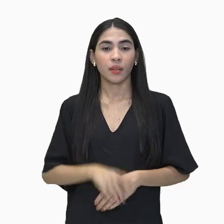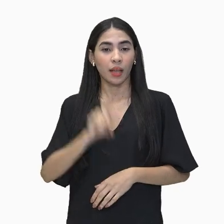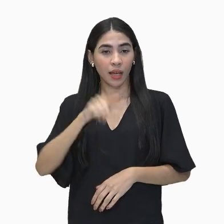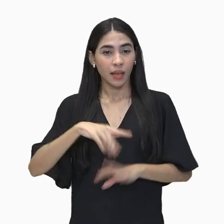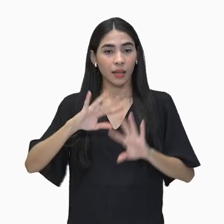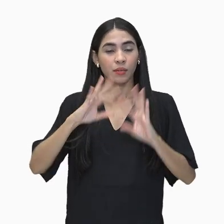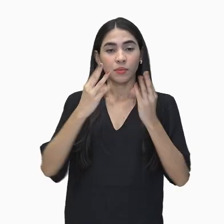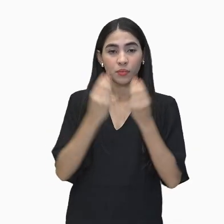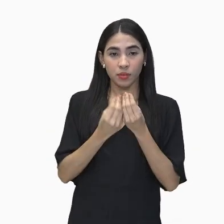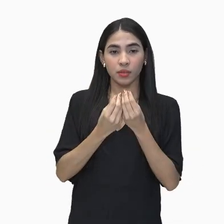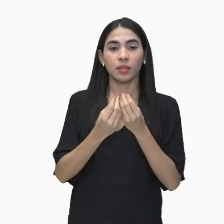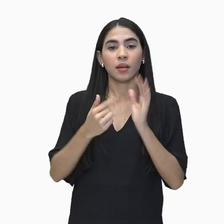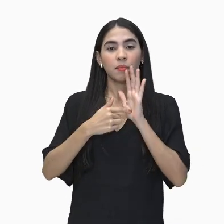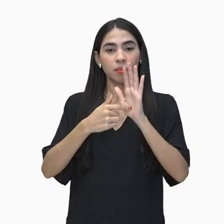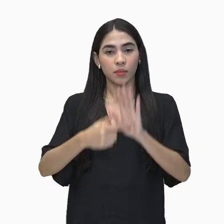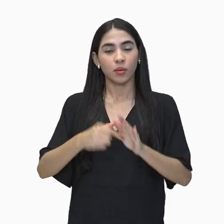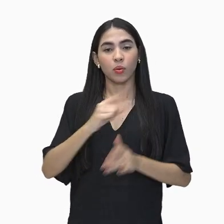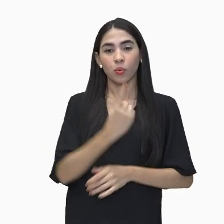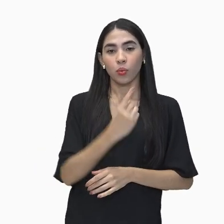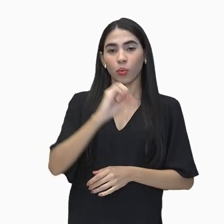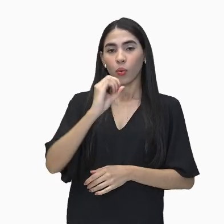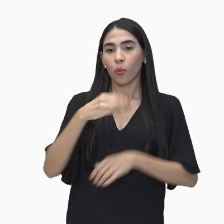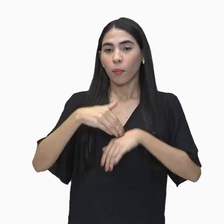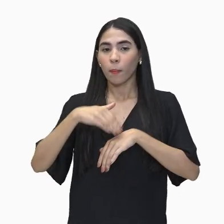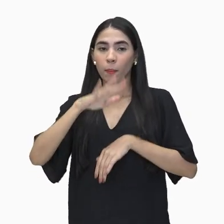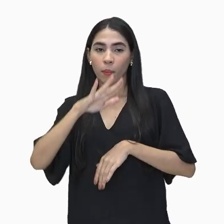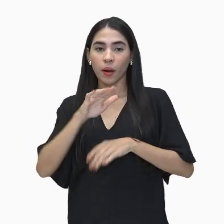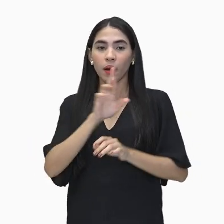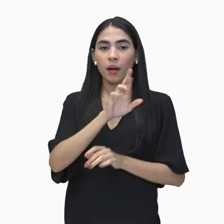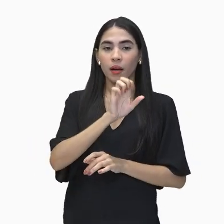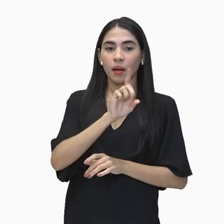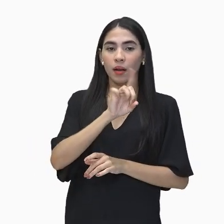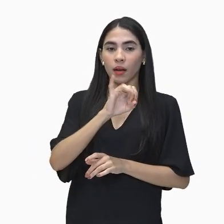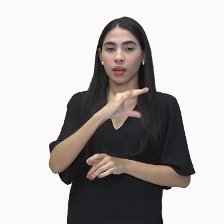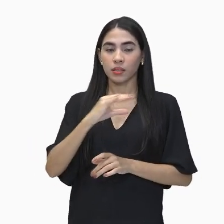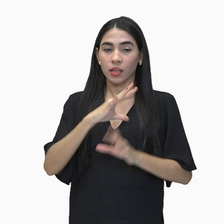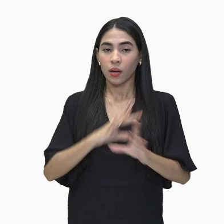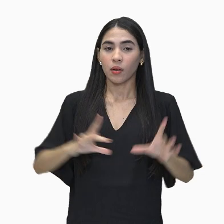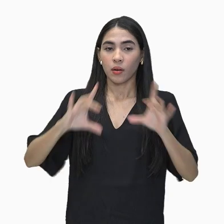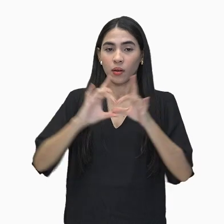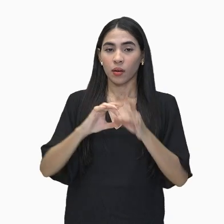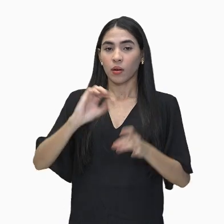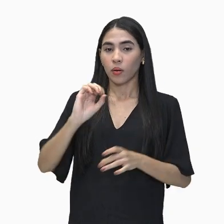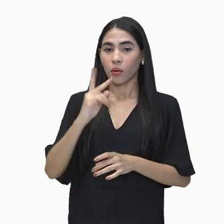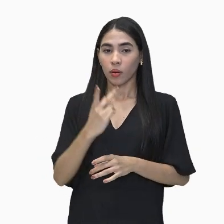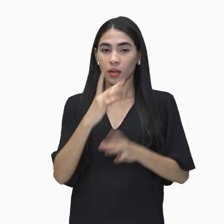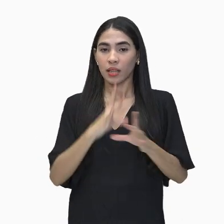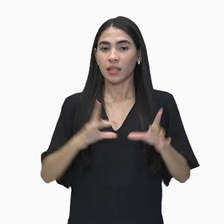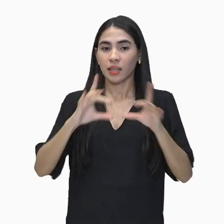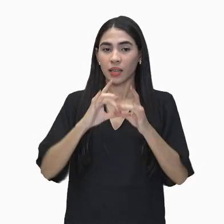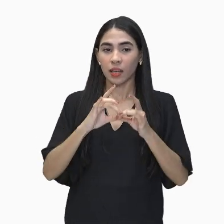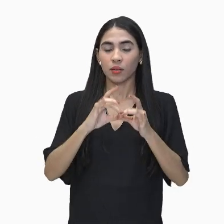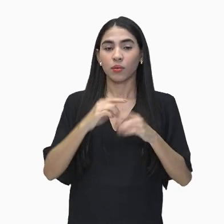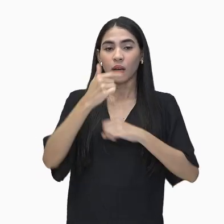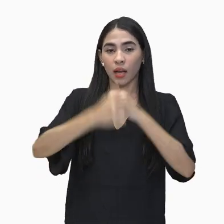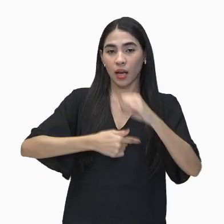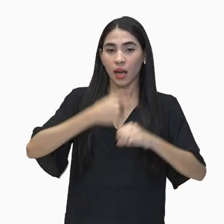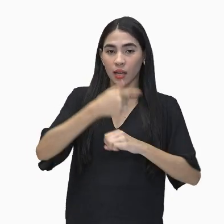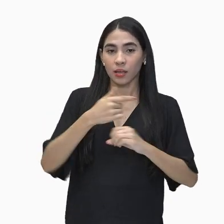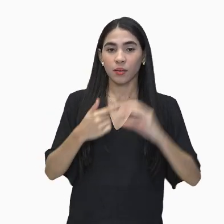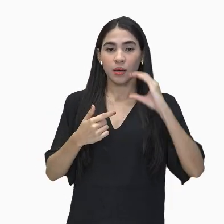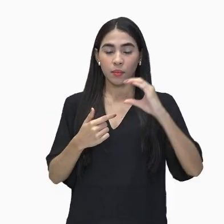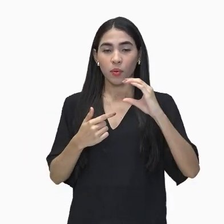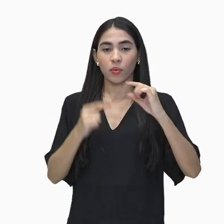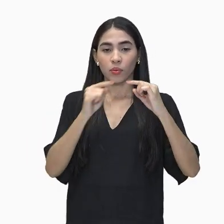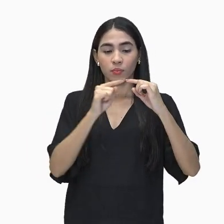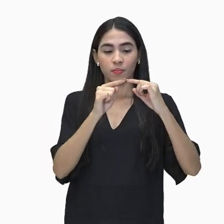que apresentam um ou mais radicais hidroxilas ligados diretamente a um átomo de carbono aromático, né? Então tá aí o